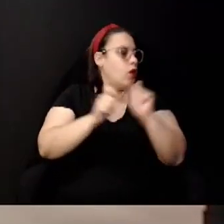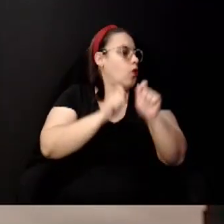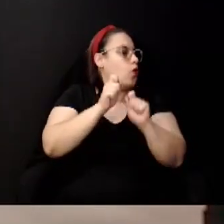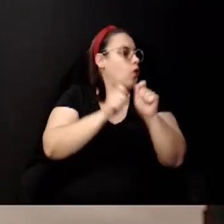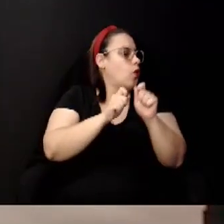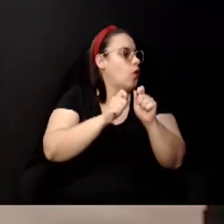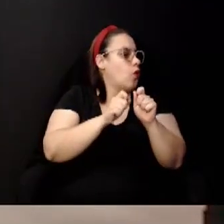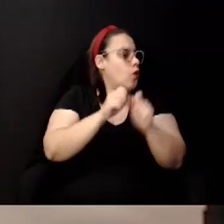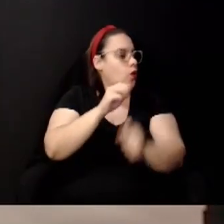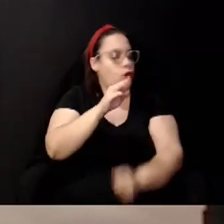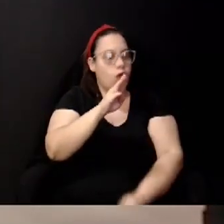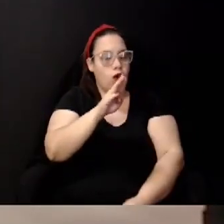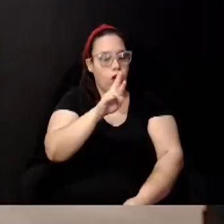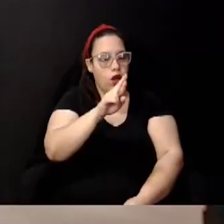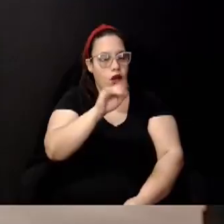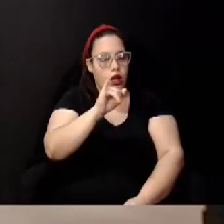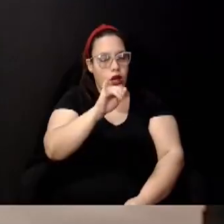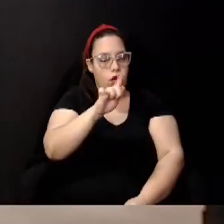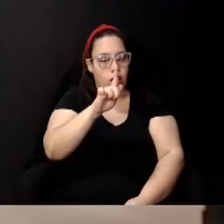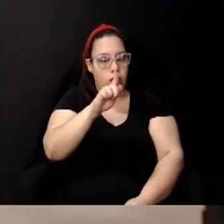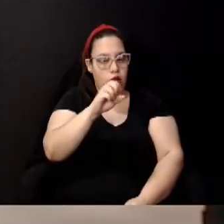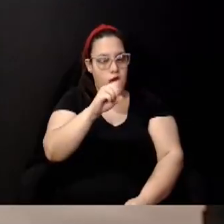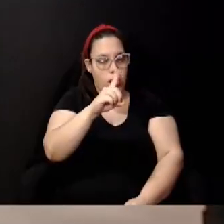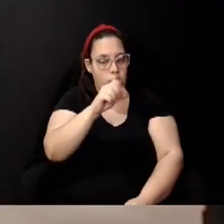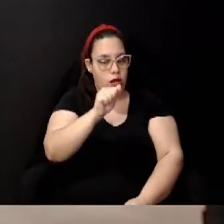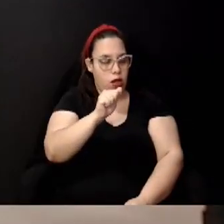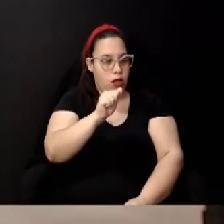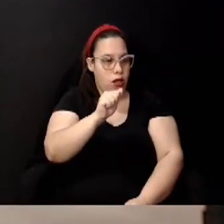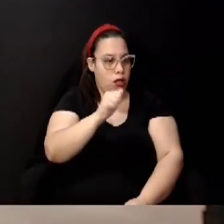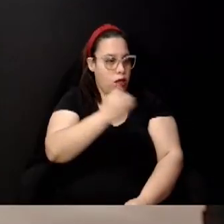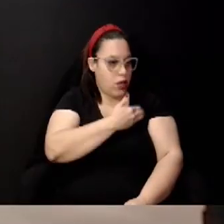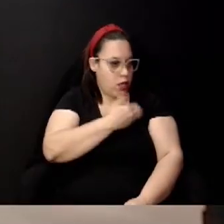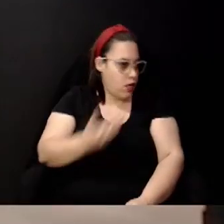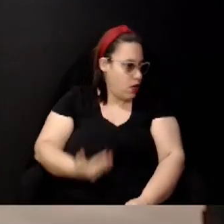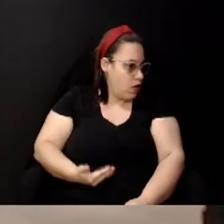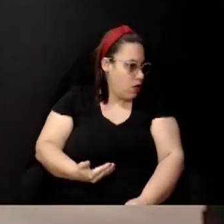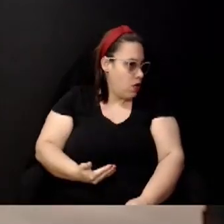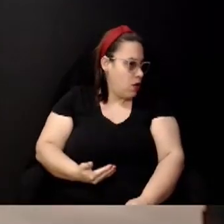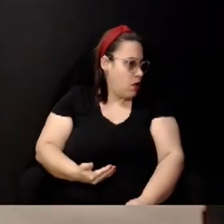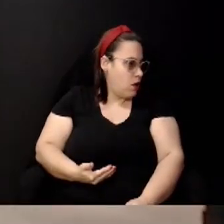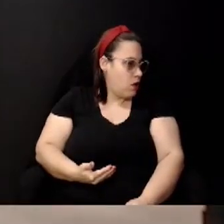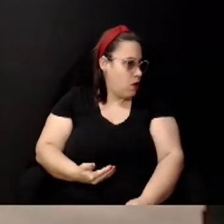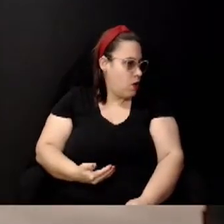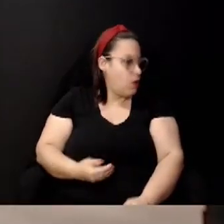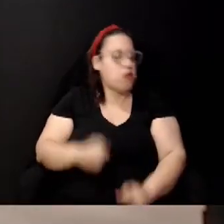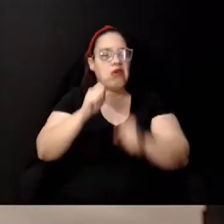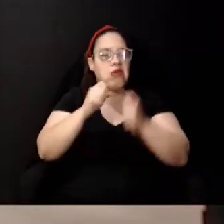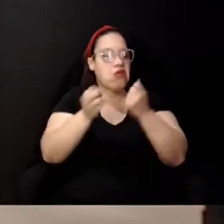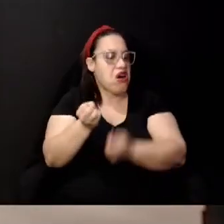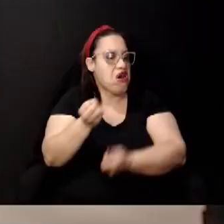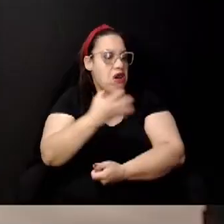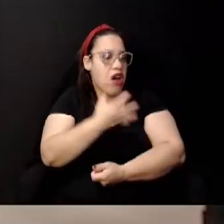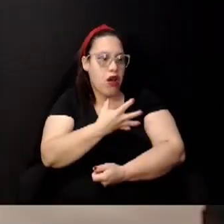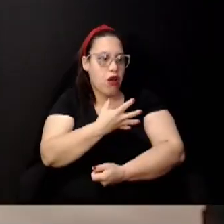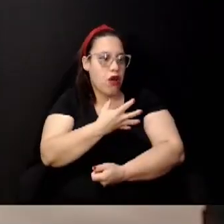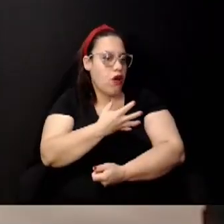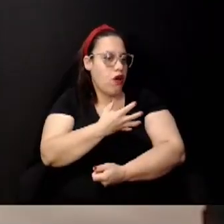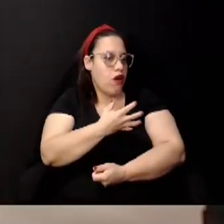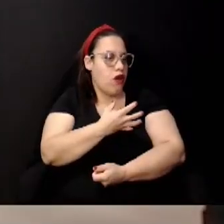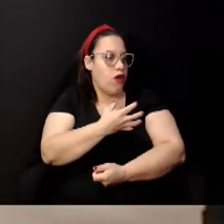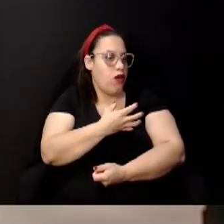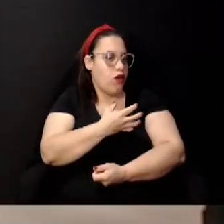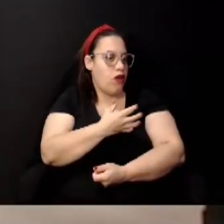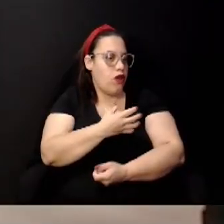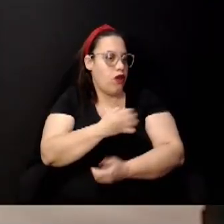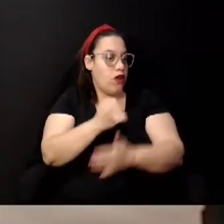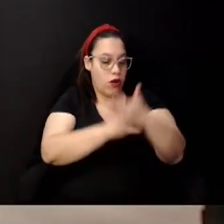Seria formada por agentes públicos municipais? Seria um novo órgão da